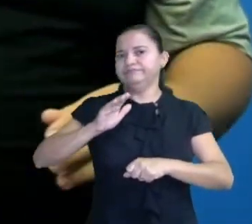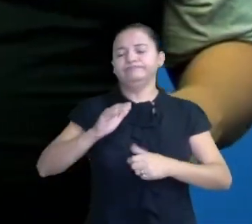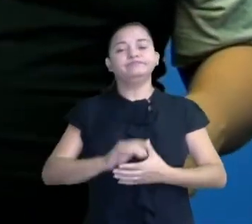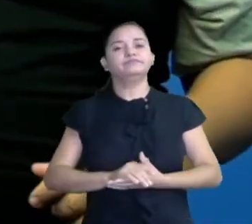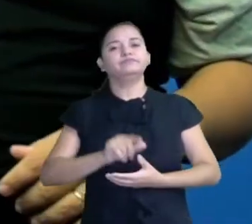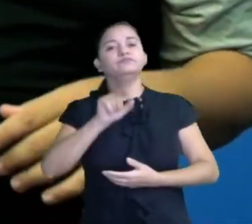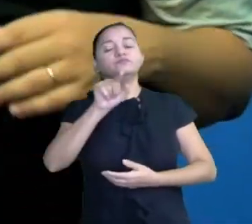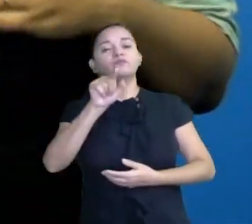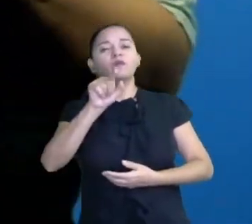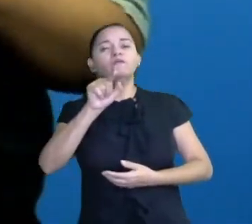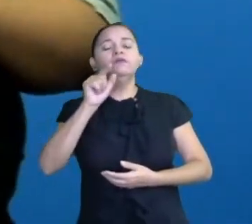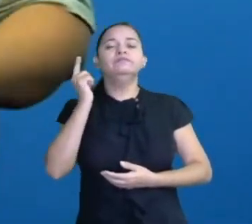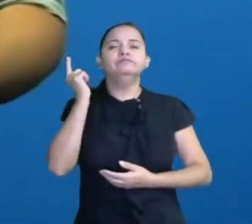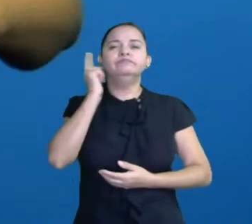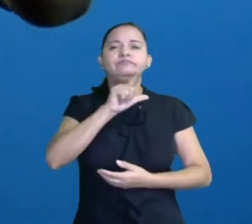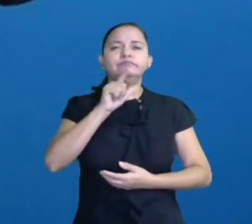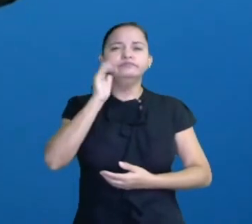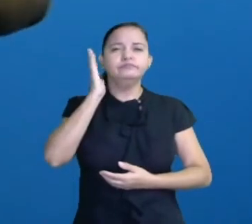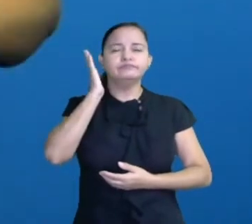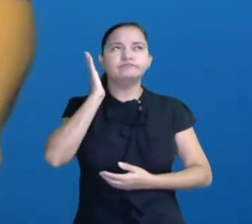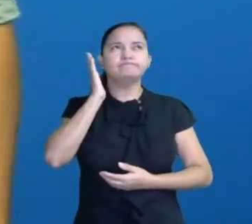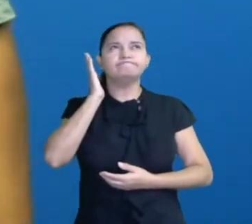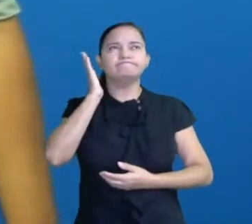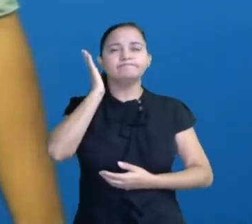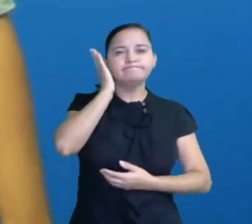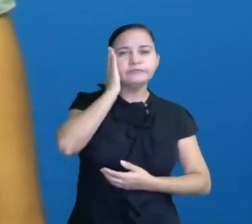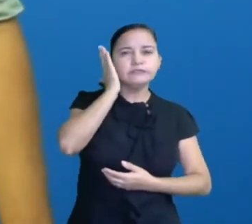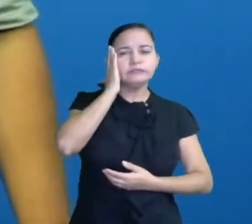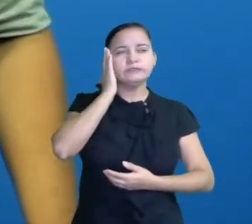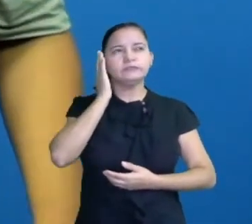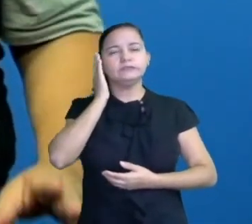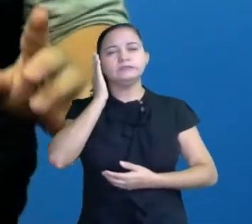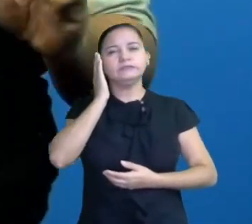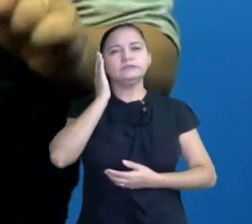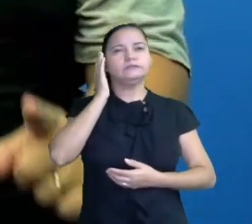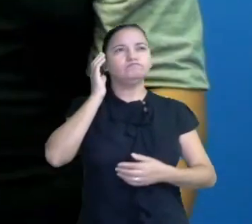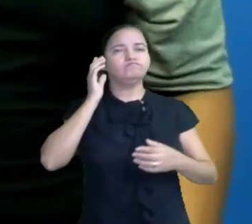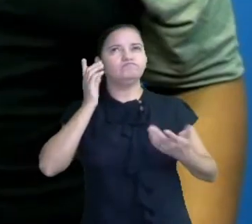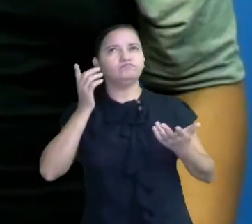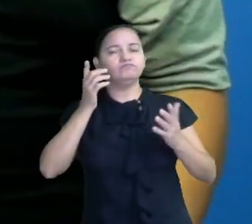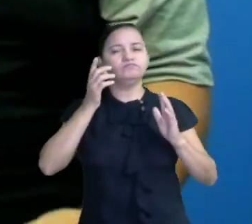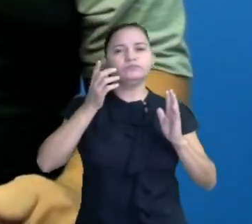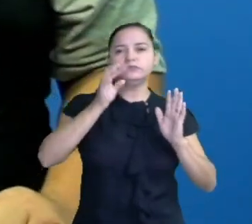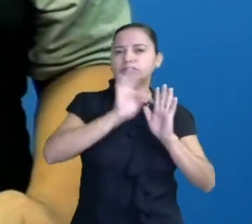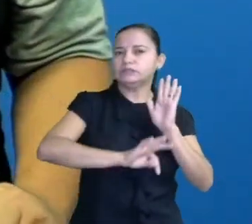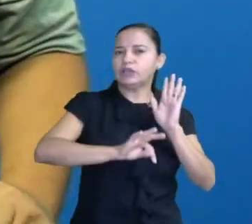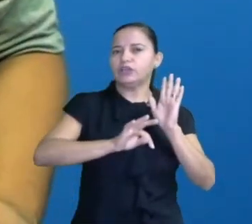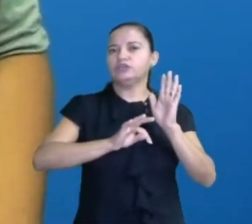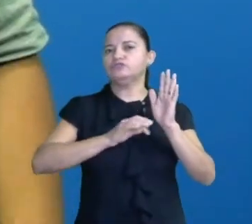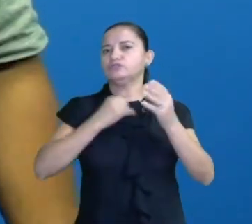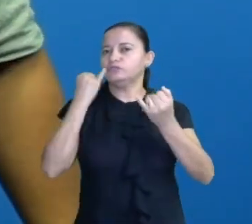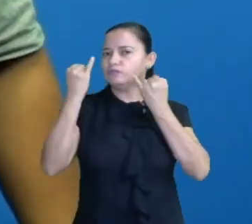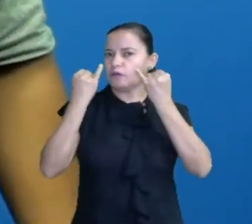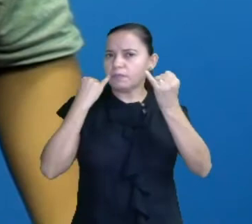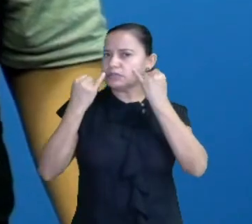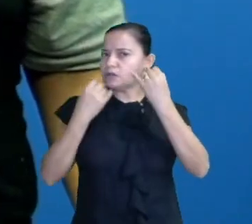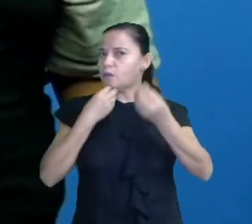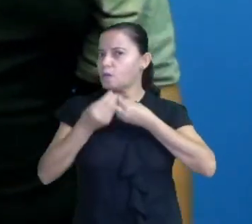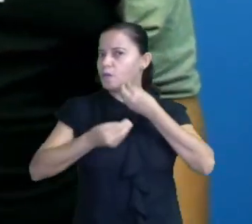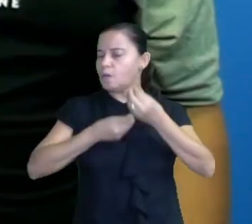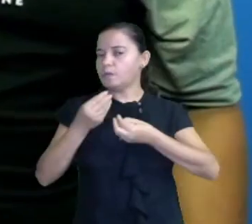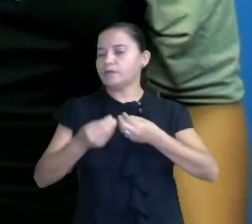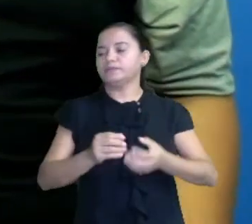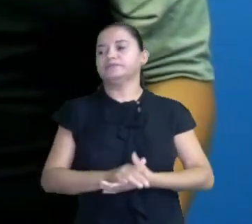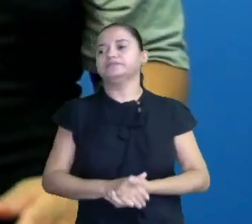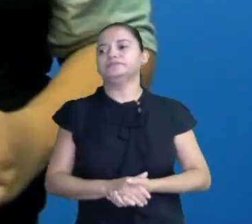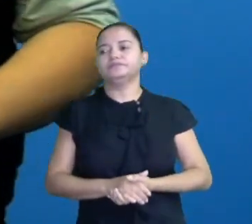que você consiga visualizar no seu dia a dia esse tipo de informação. A